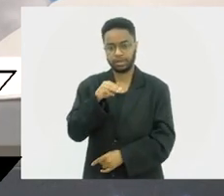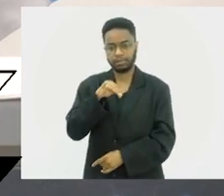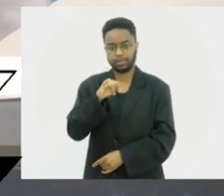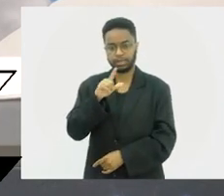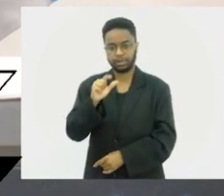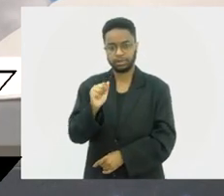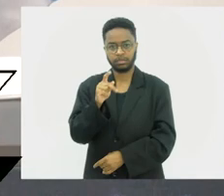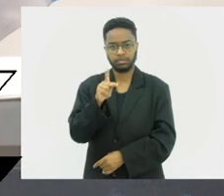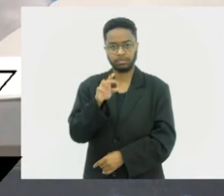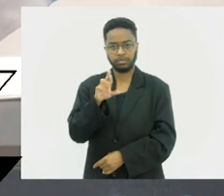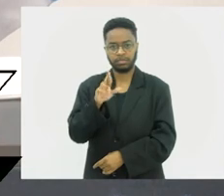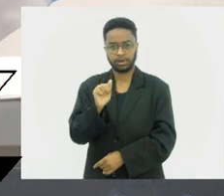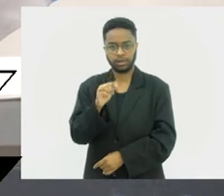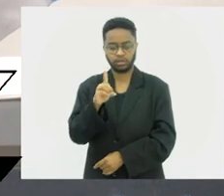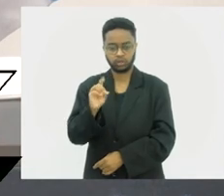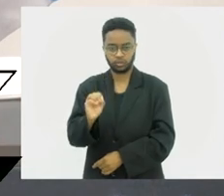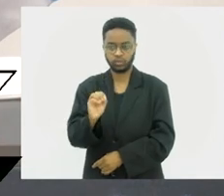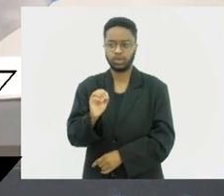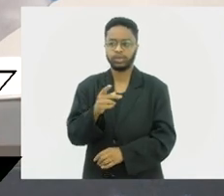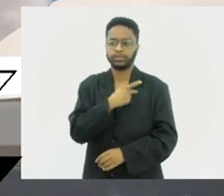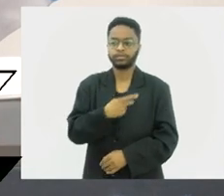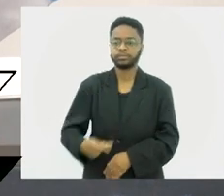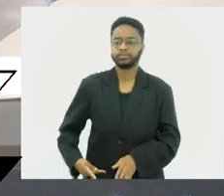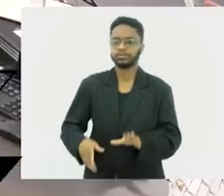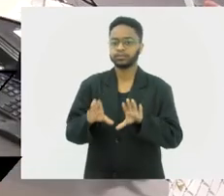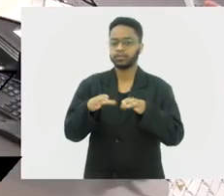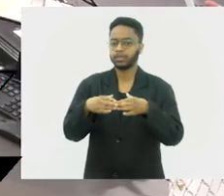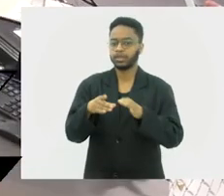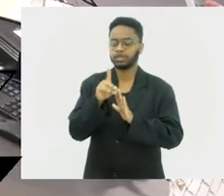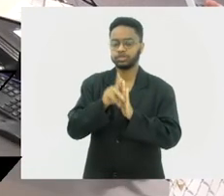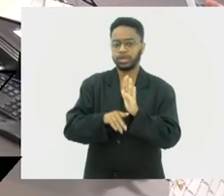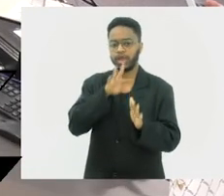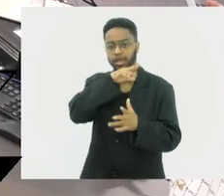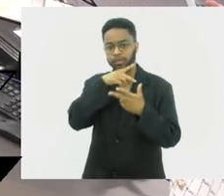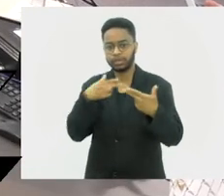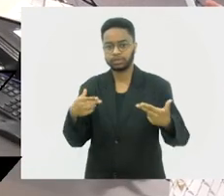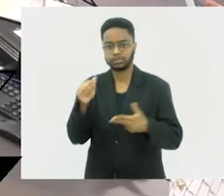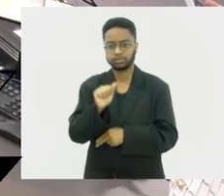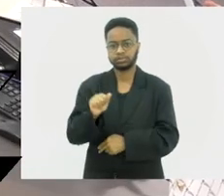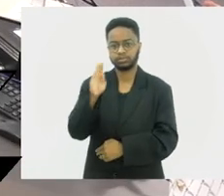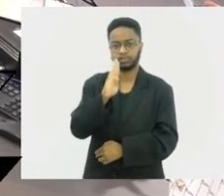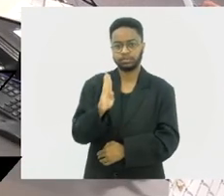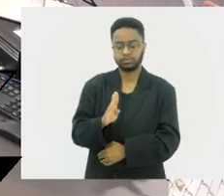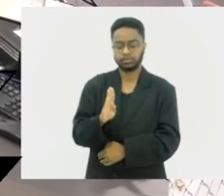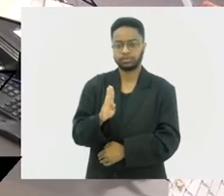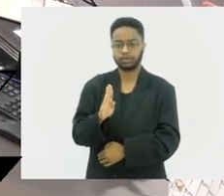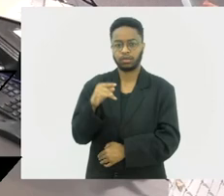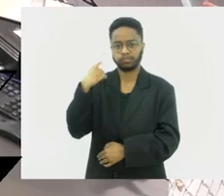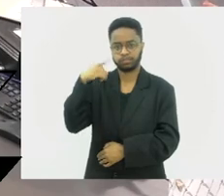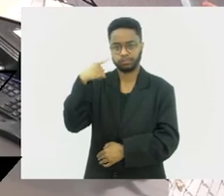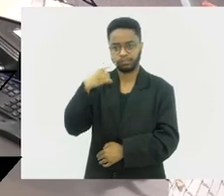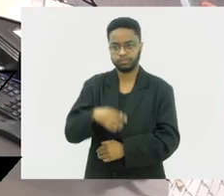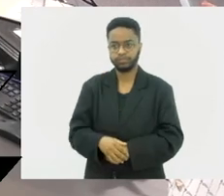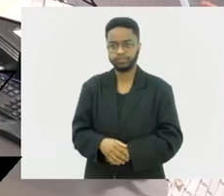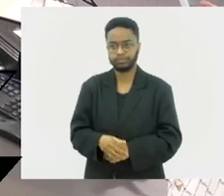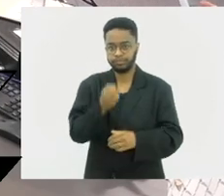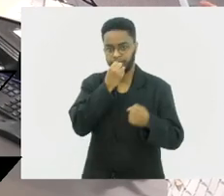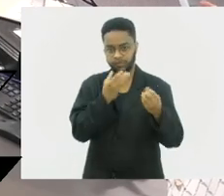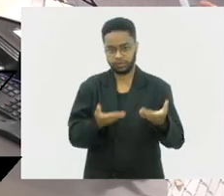da Comissão de Direitos Animais da Associação Brasileira de Advogados. Cadê a doutora Camila?